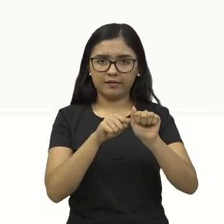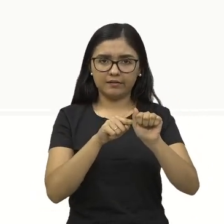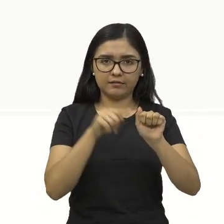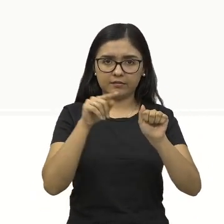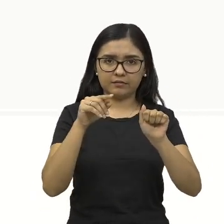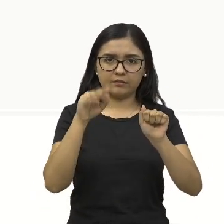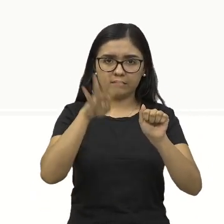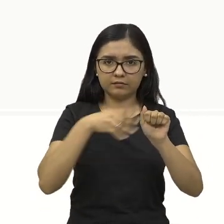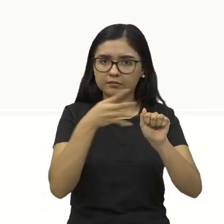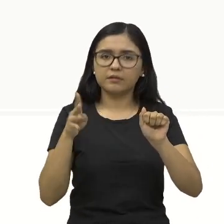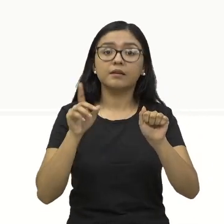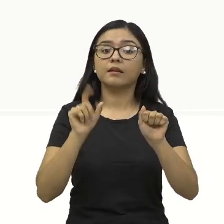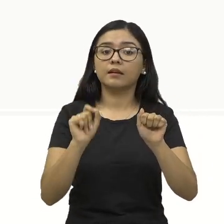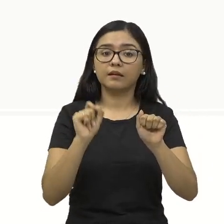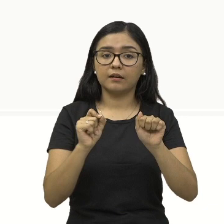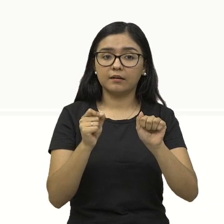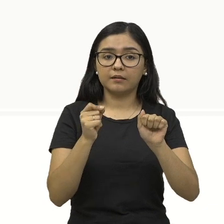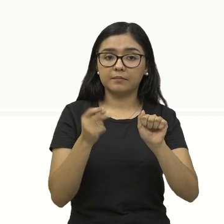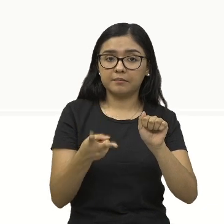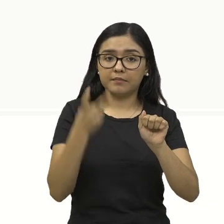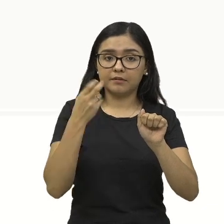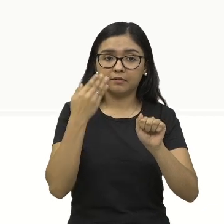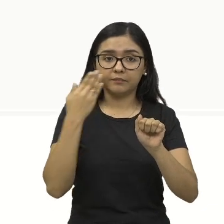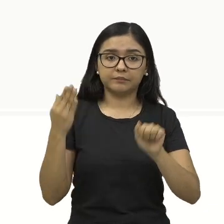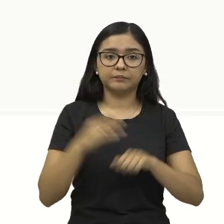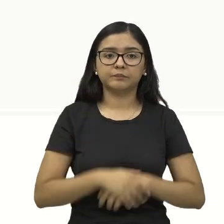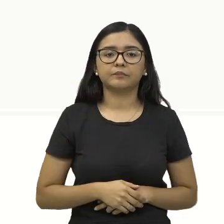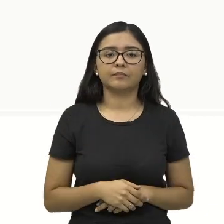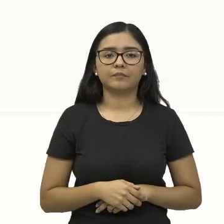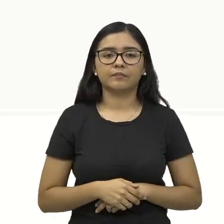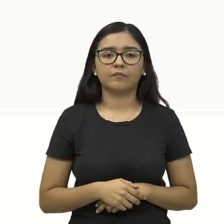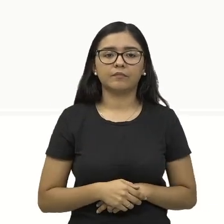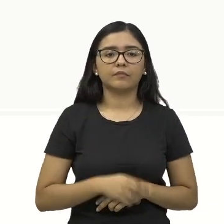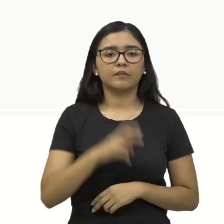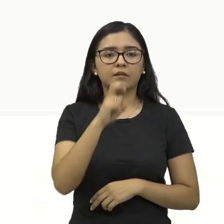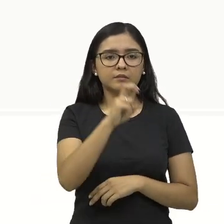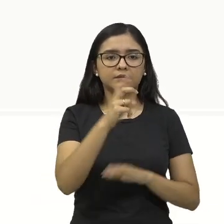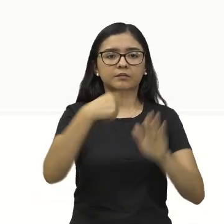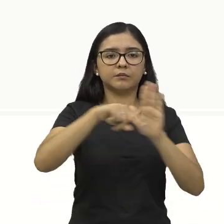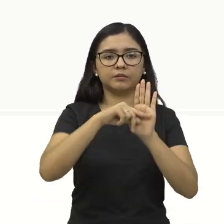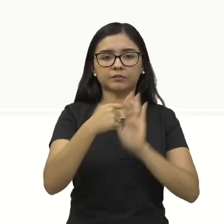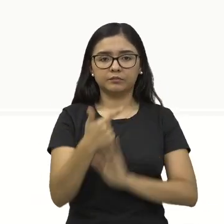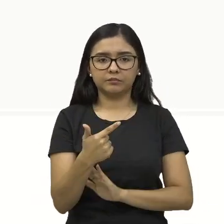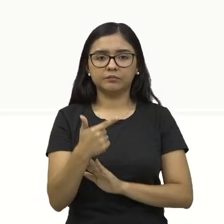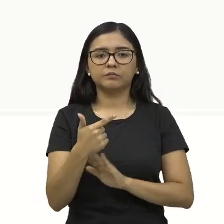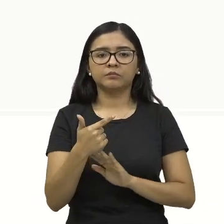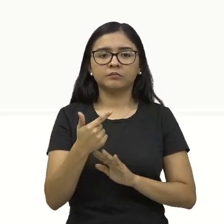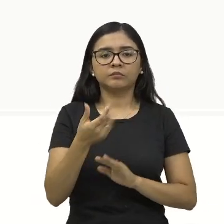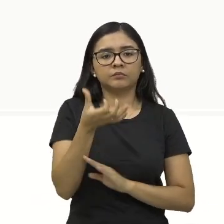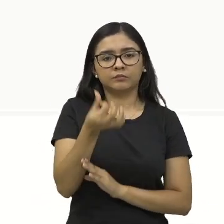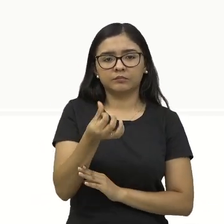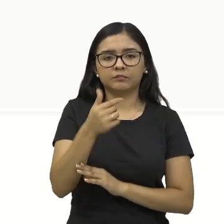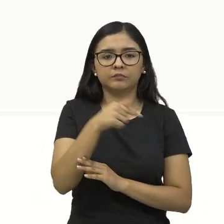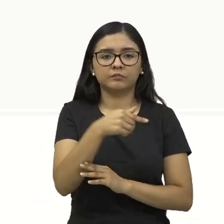Ora, a matriz A é essa daqui, né? 5, menos 2,